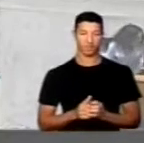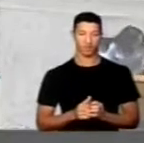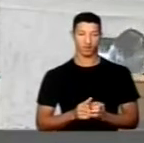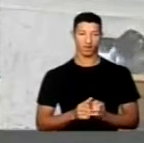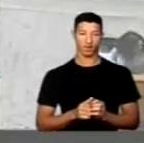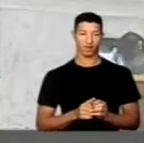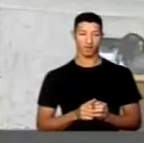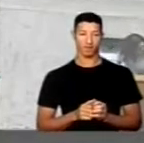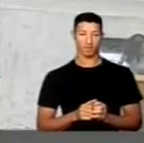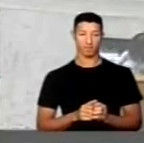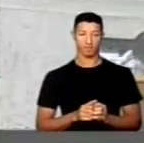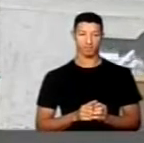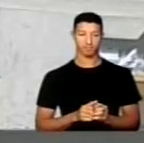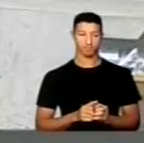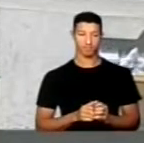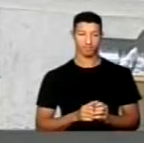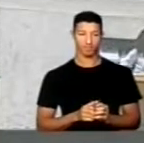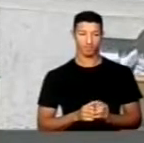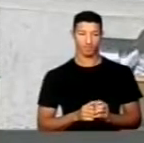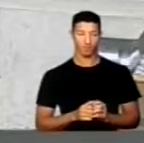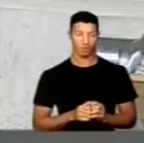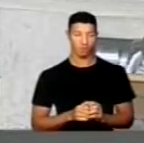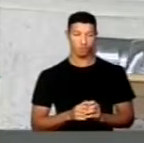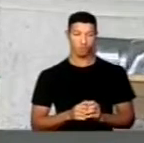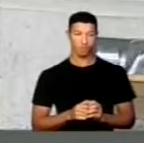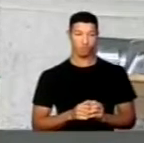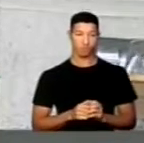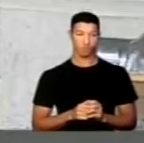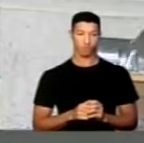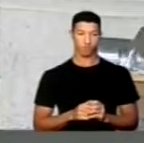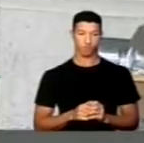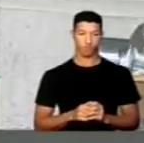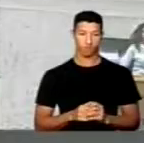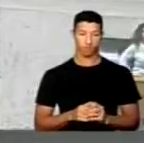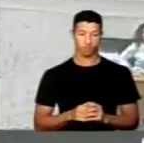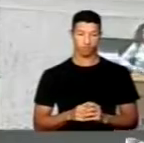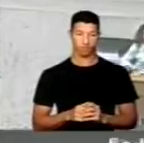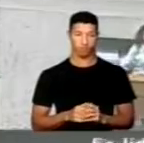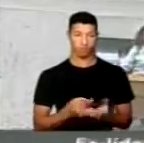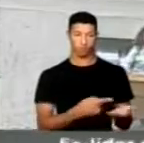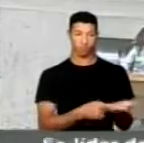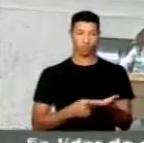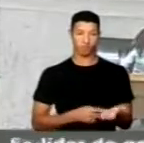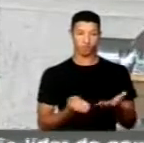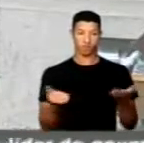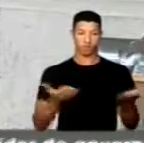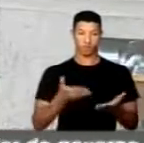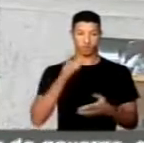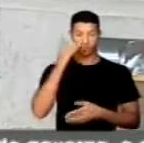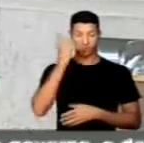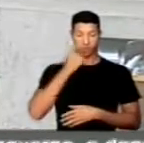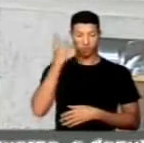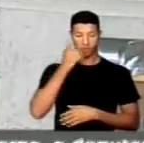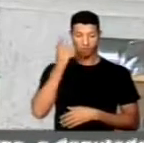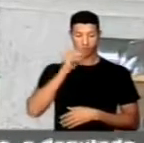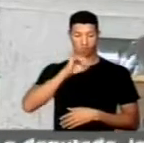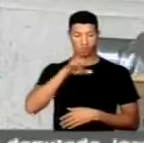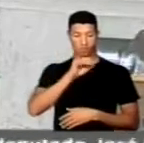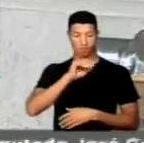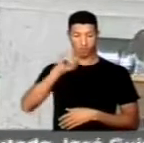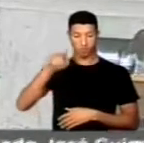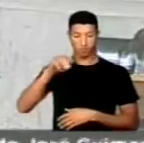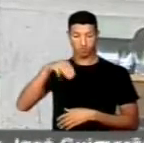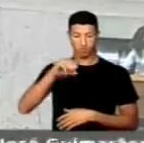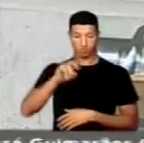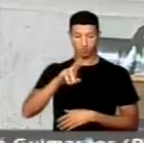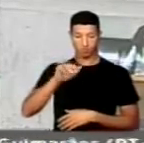Obrigado, deputada Érica Cocai, do PT do Distrito Federal. Passo agora a palavra para a deputada Jô Moraes,